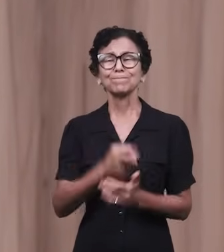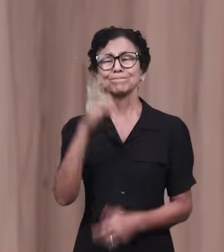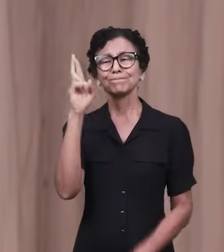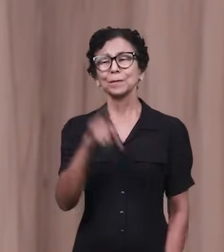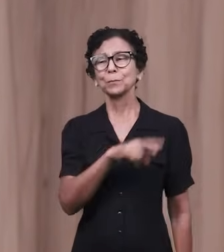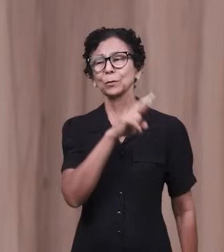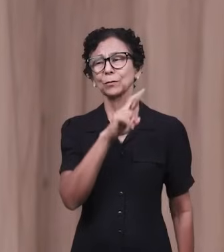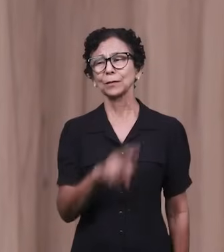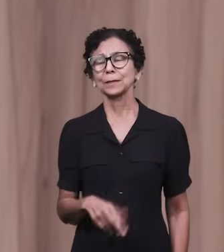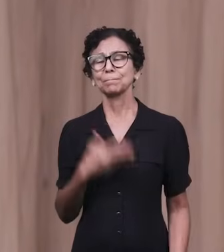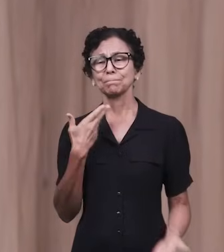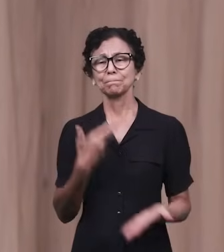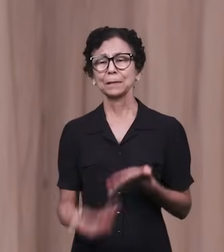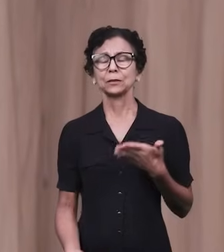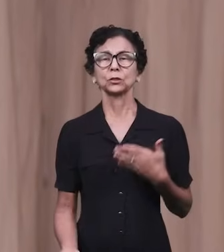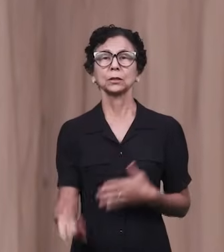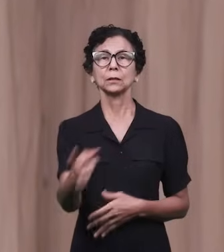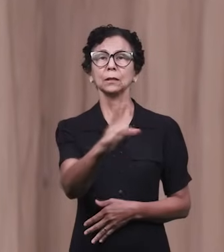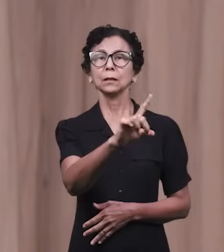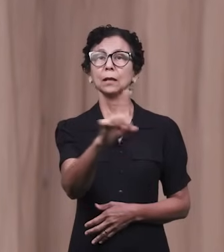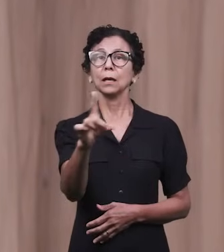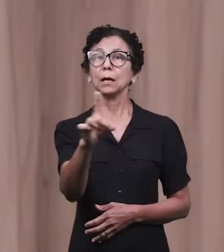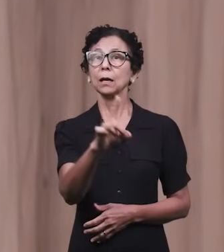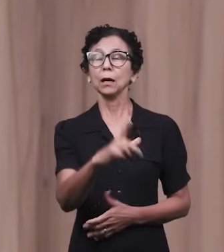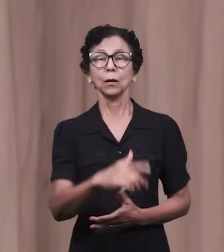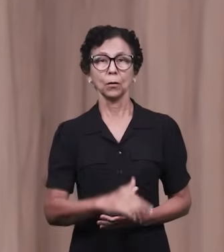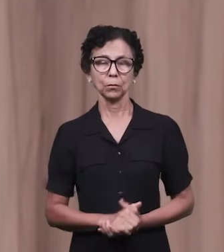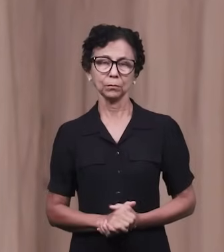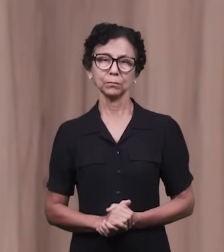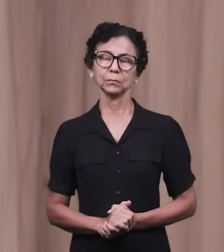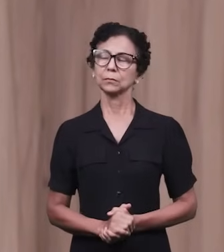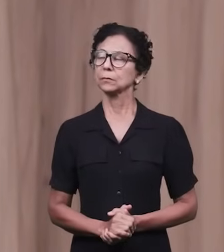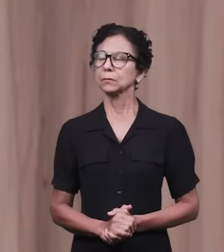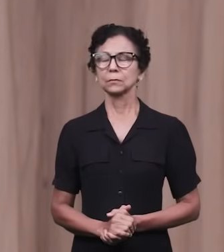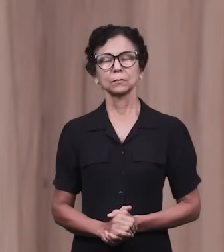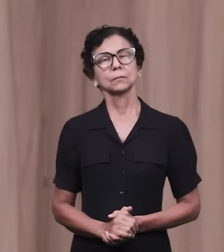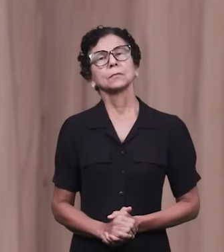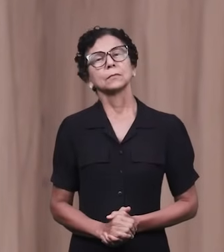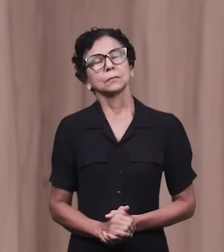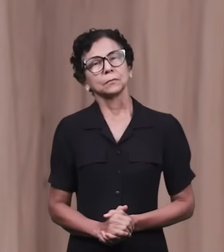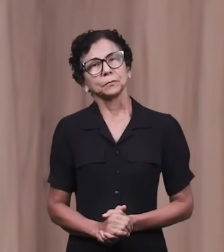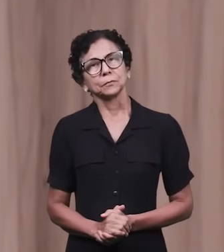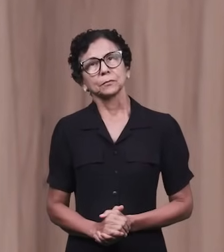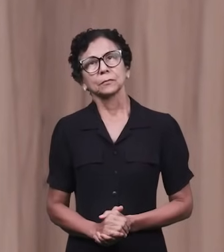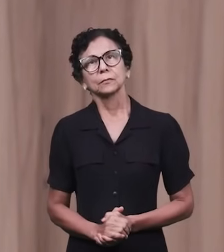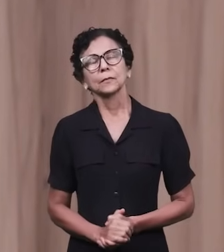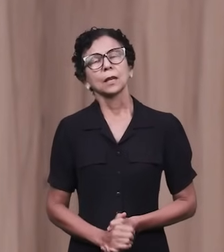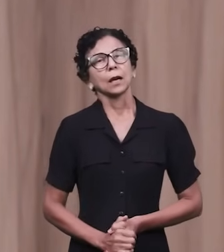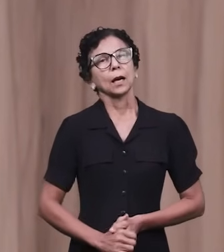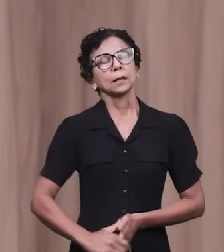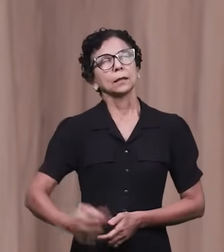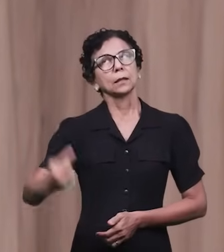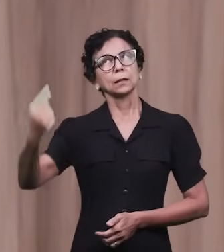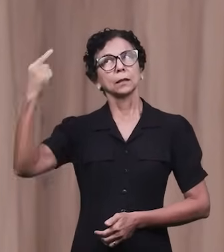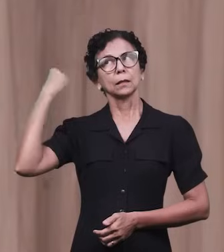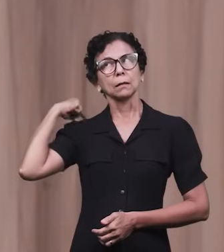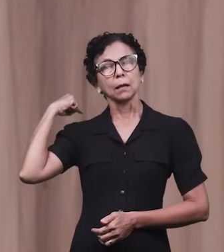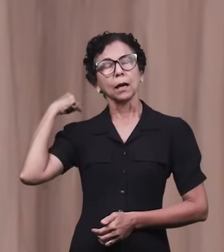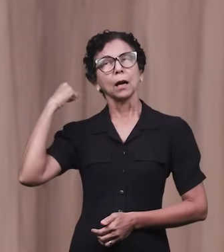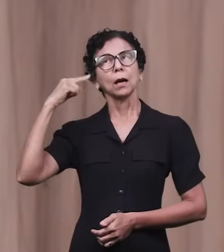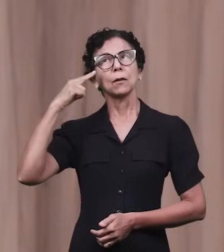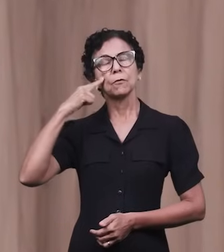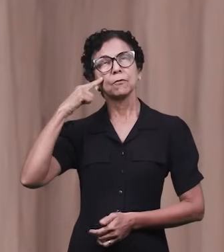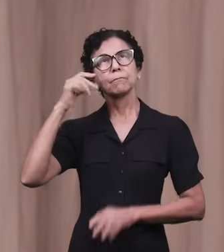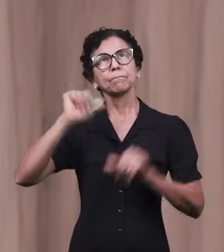Negativo. Ele tem 1 ano de preparo ali. Agora ele analisar naquilo que foi a falha, naquilo que realmente ele precisa, ele vai